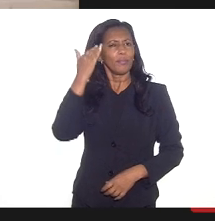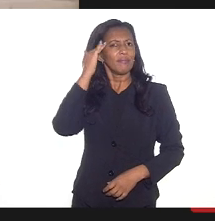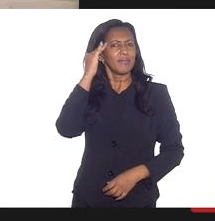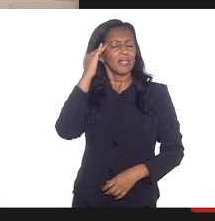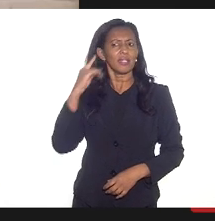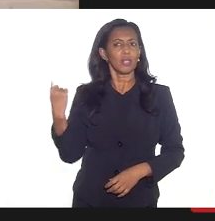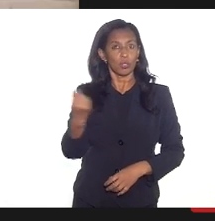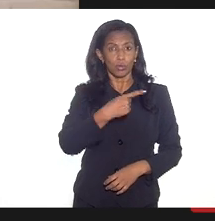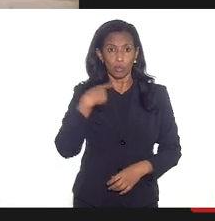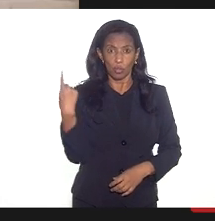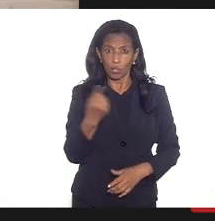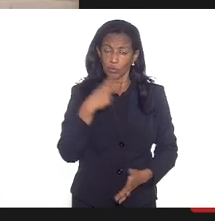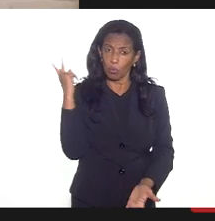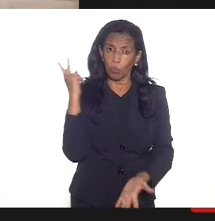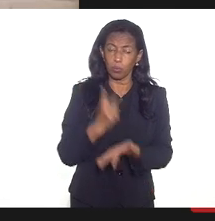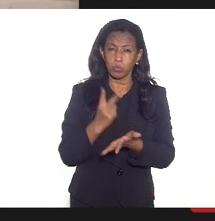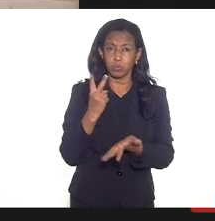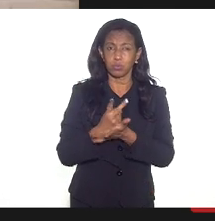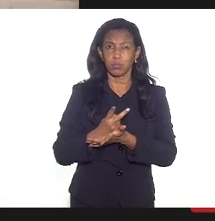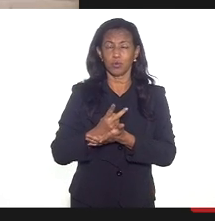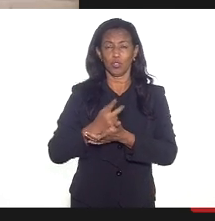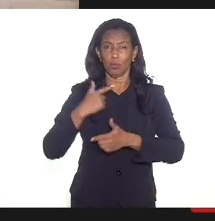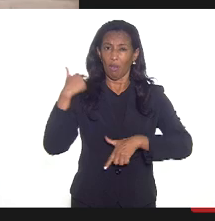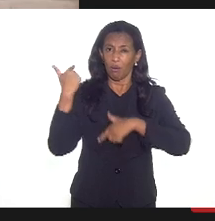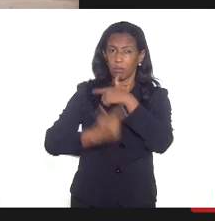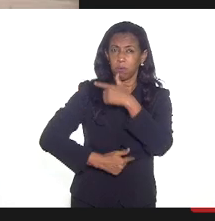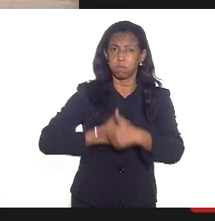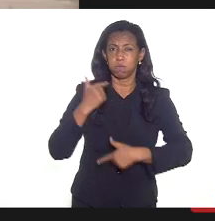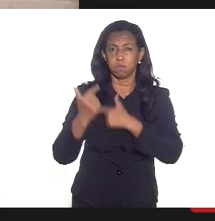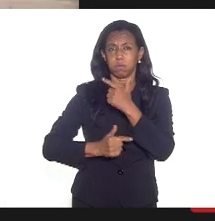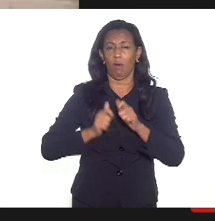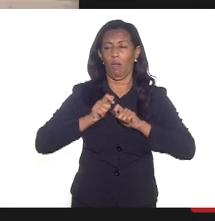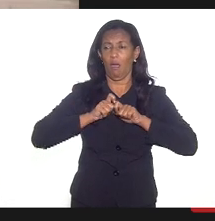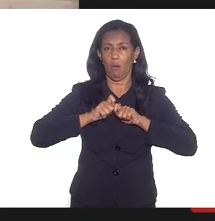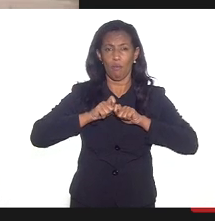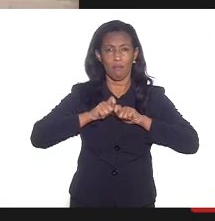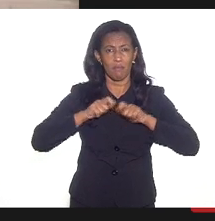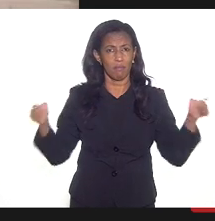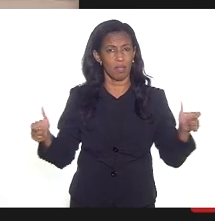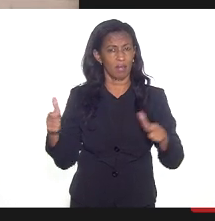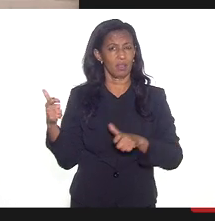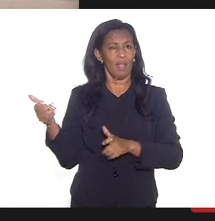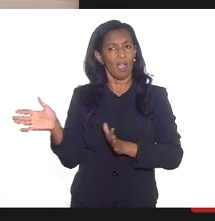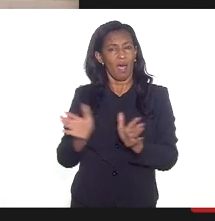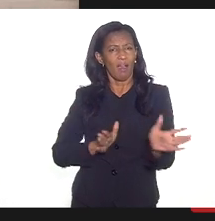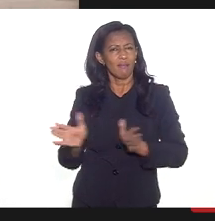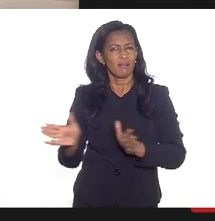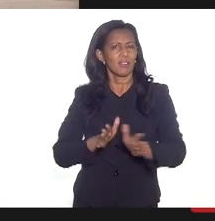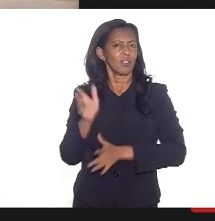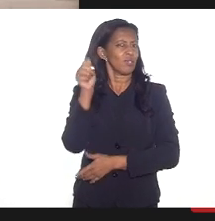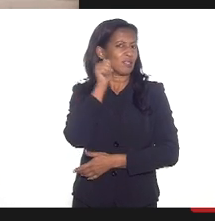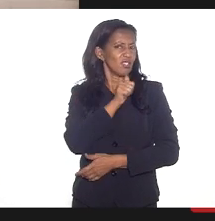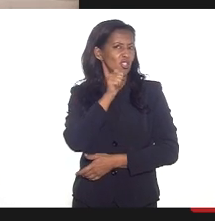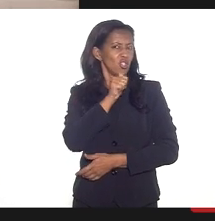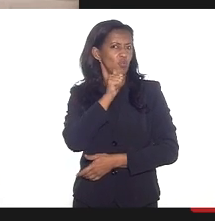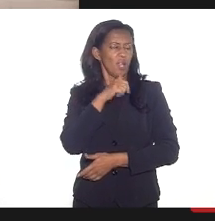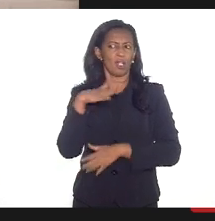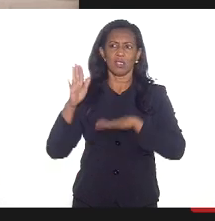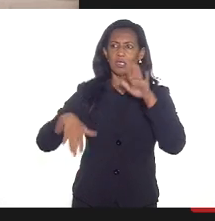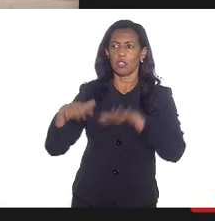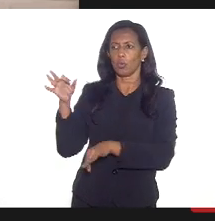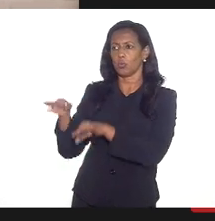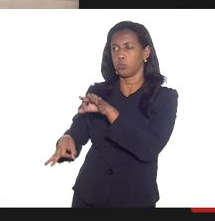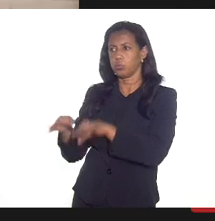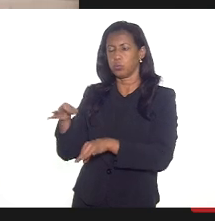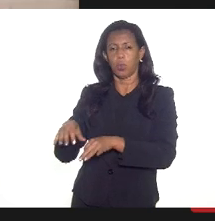estamos e vamos continuar lutando para ampliar essas bancadas e o acesso dessas mulheres, seja no judiciário,